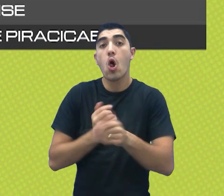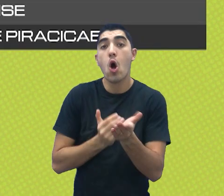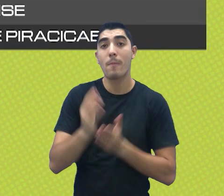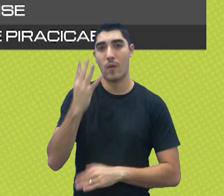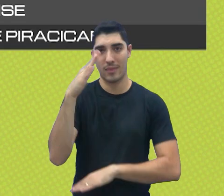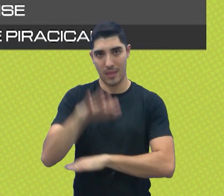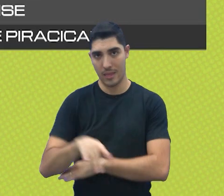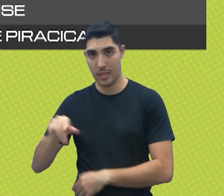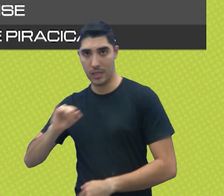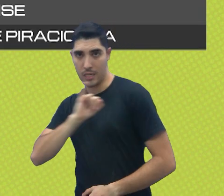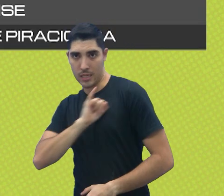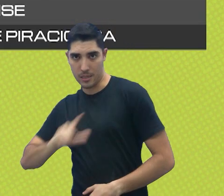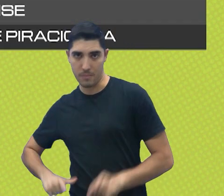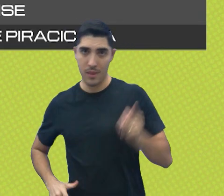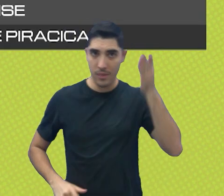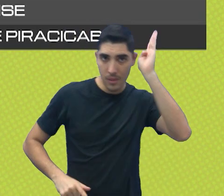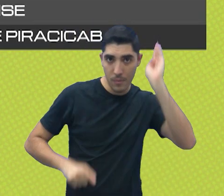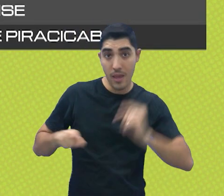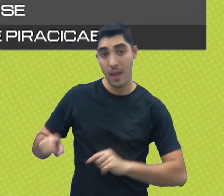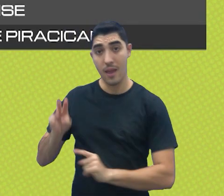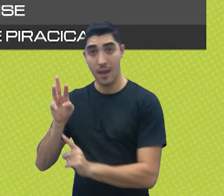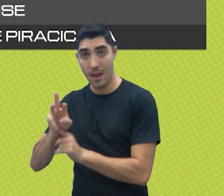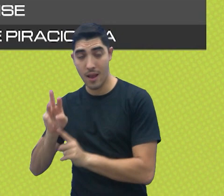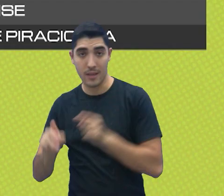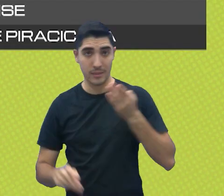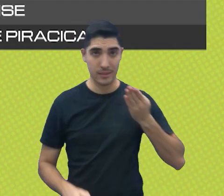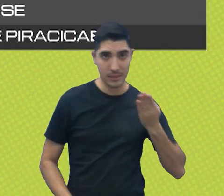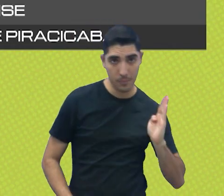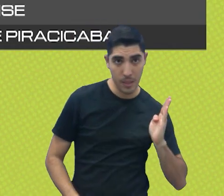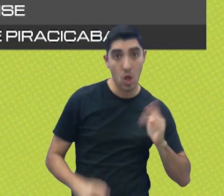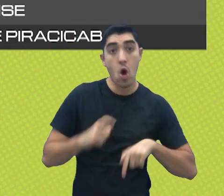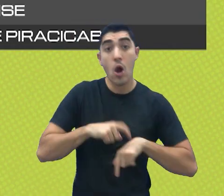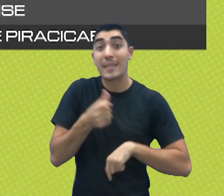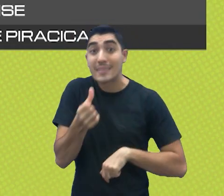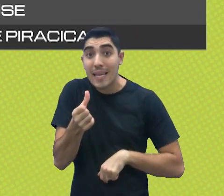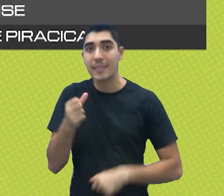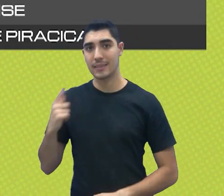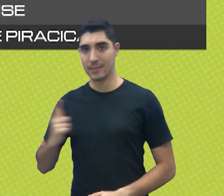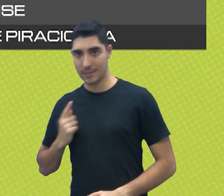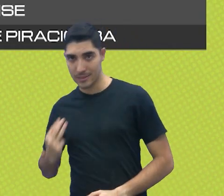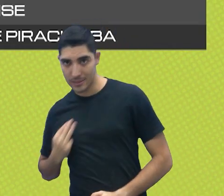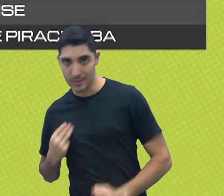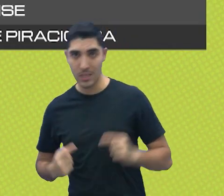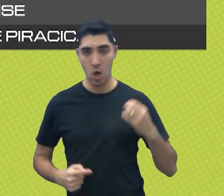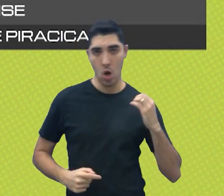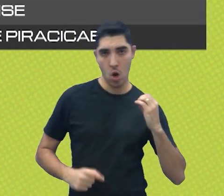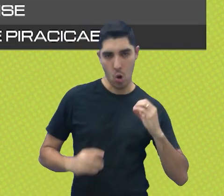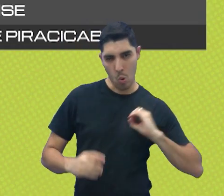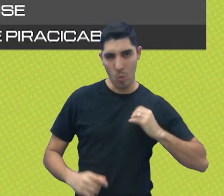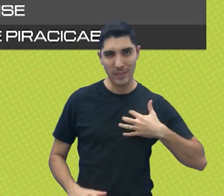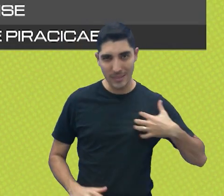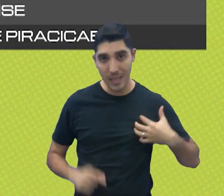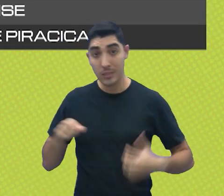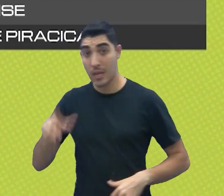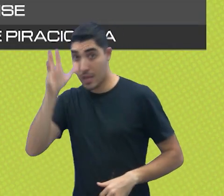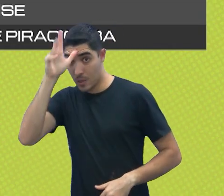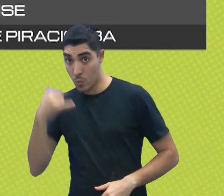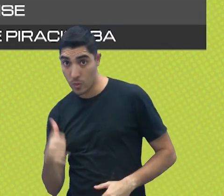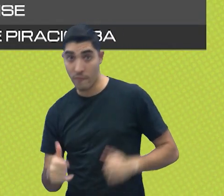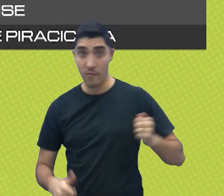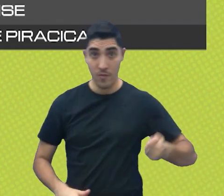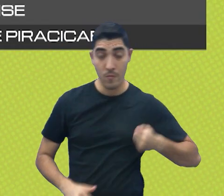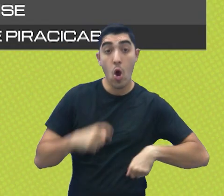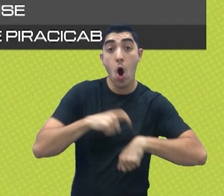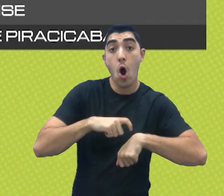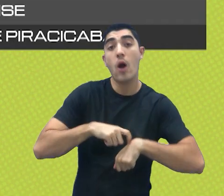e Taubaté, Água Santa e São Bento, 18 horas. Grêmio Prudente, Osasco, Sporting, Ituano e Ferroviária, 19